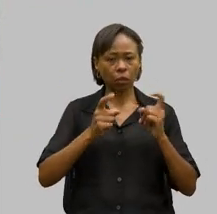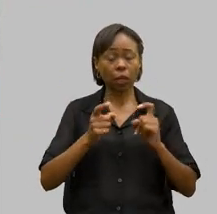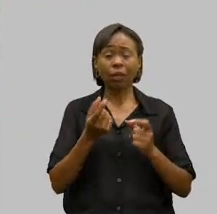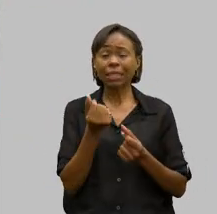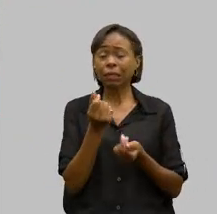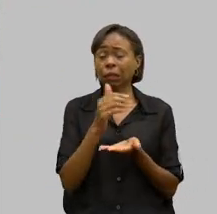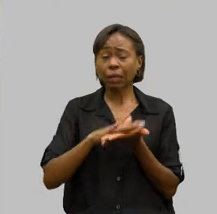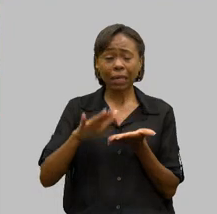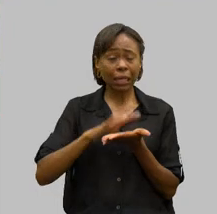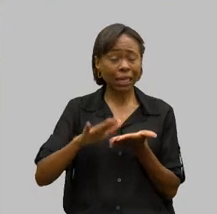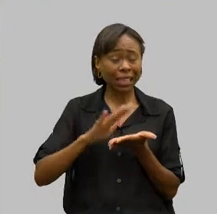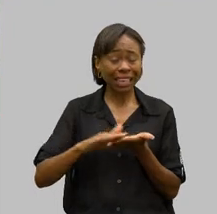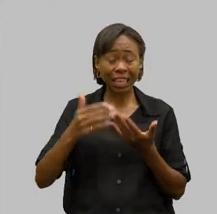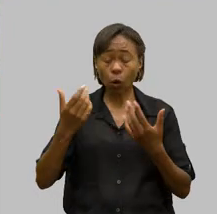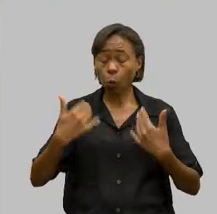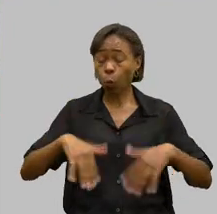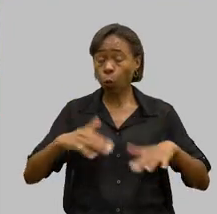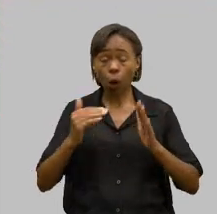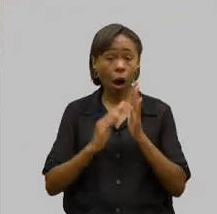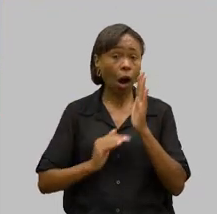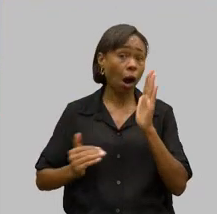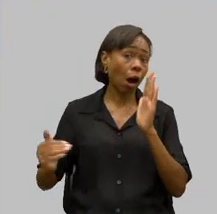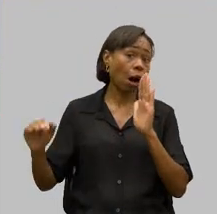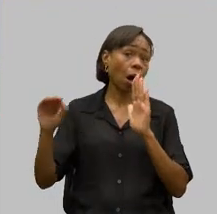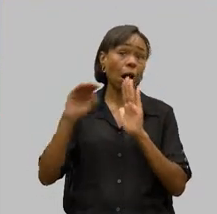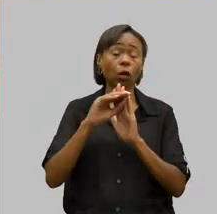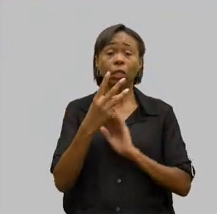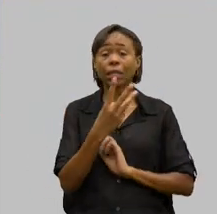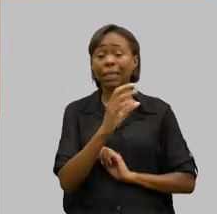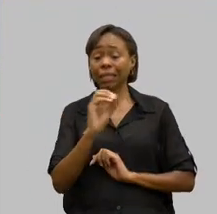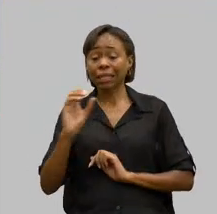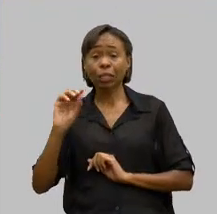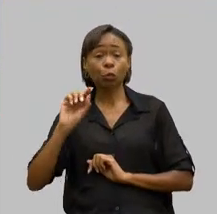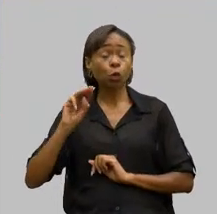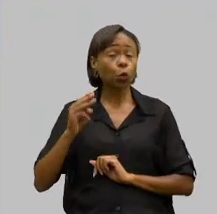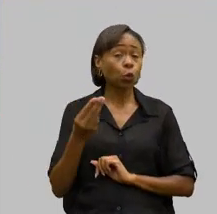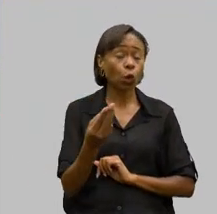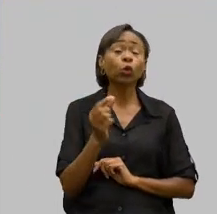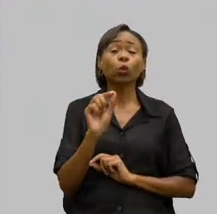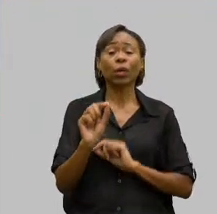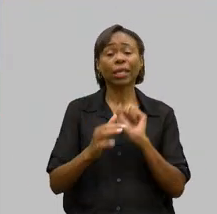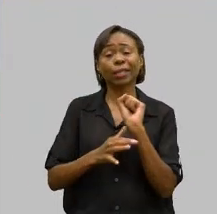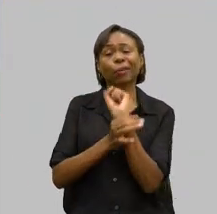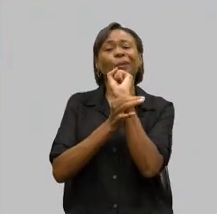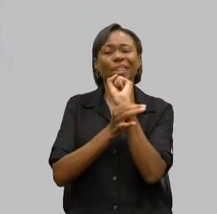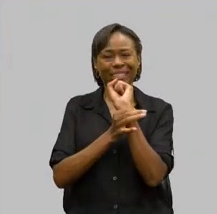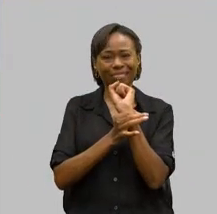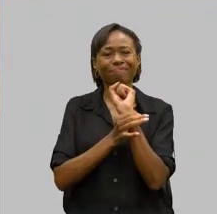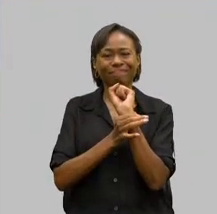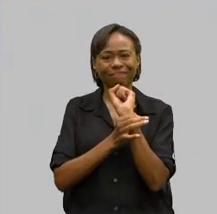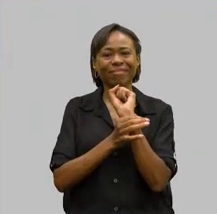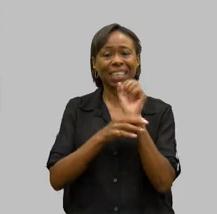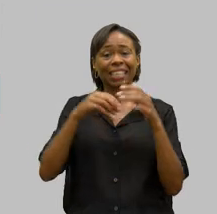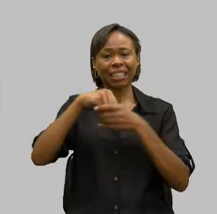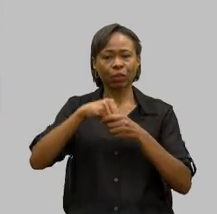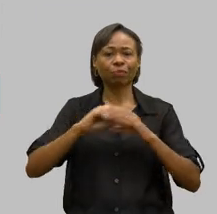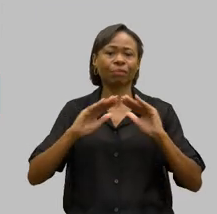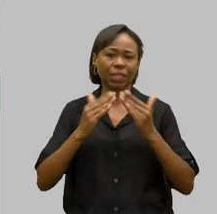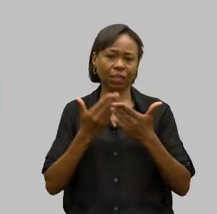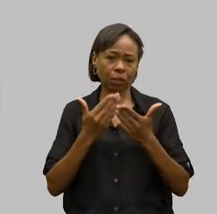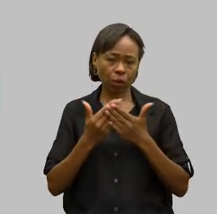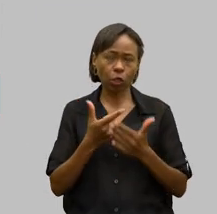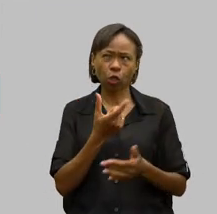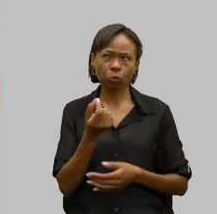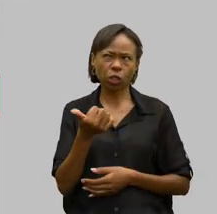com vigilância escolar. Você lembra disso? 300 milhões de reais. 2019. 2019, que era esse debate. E eu fui